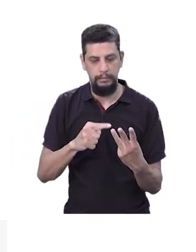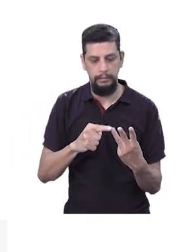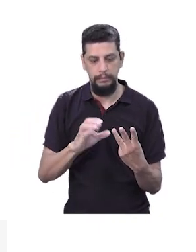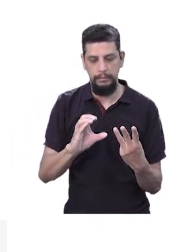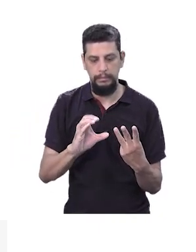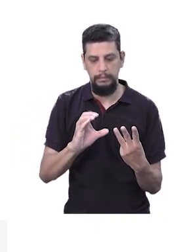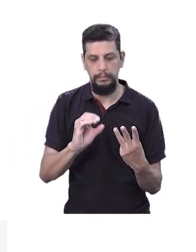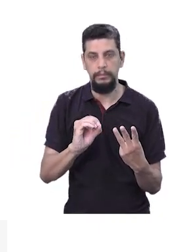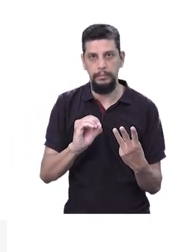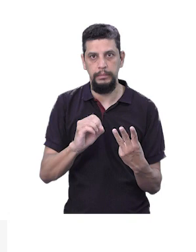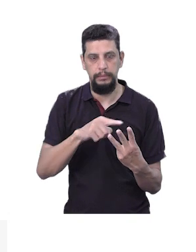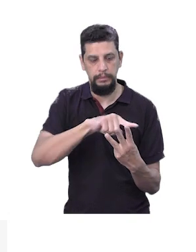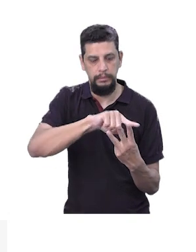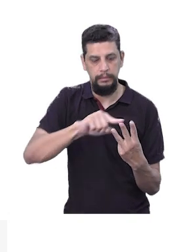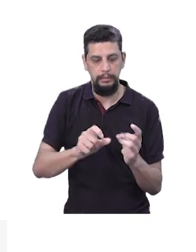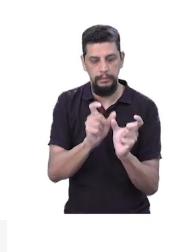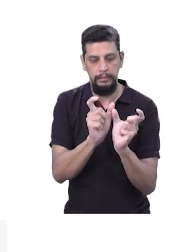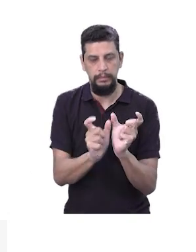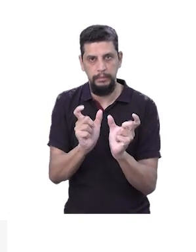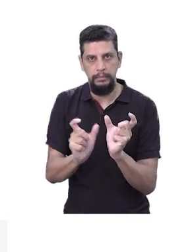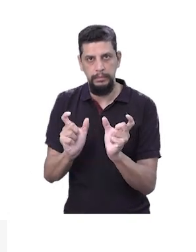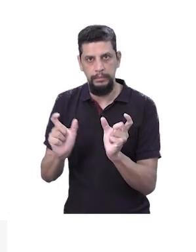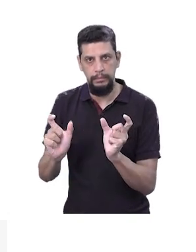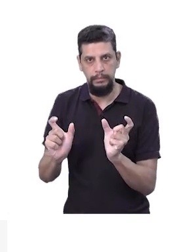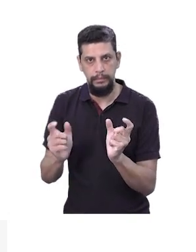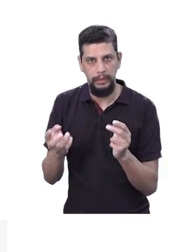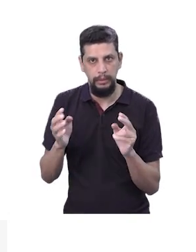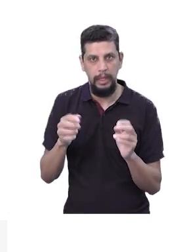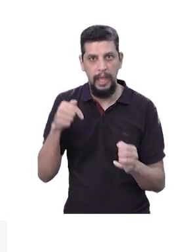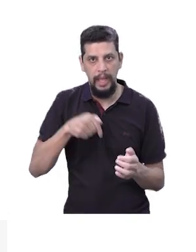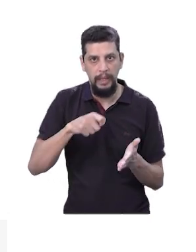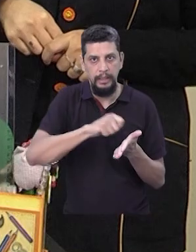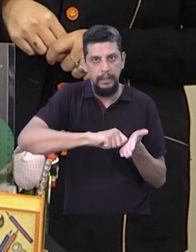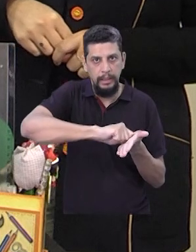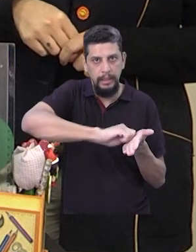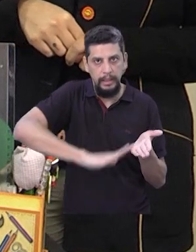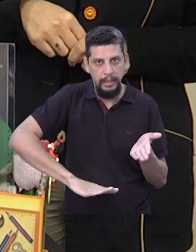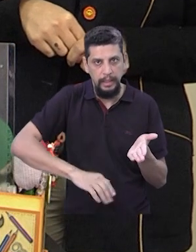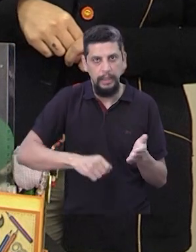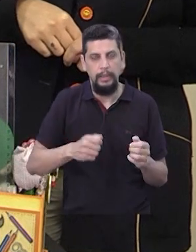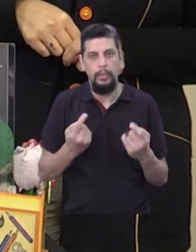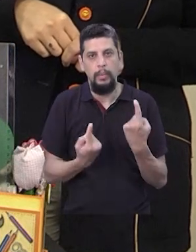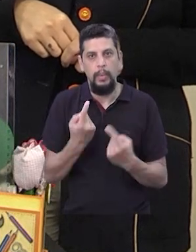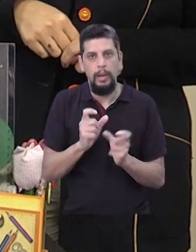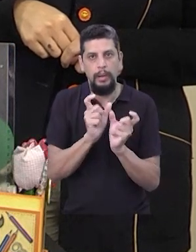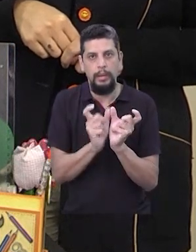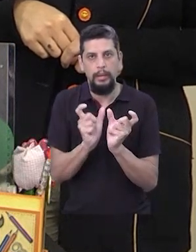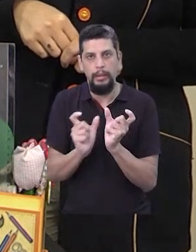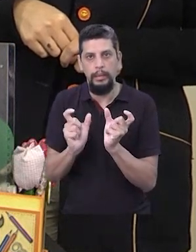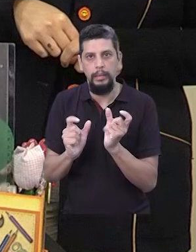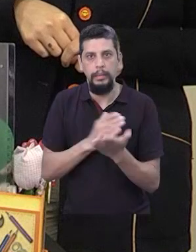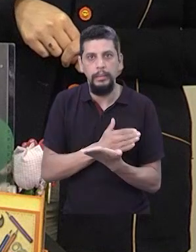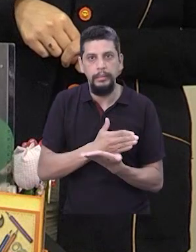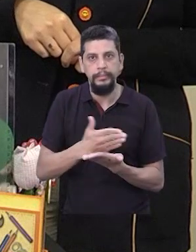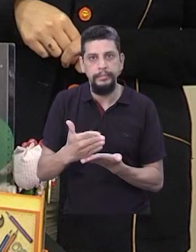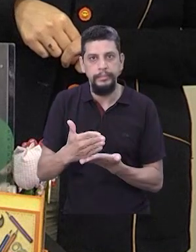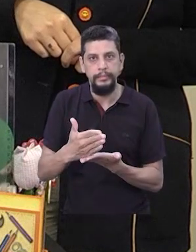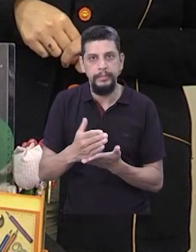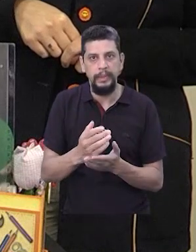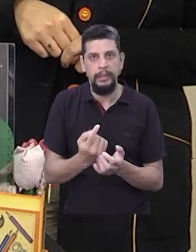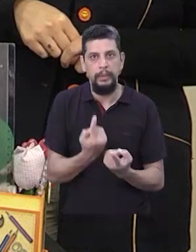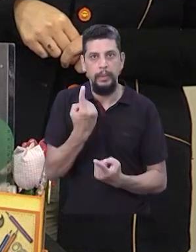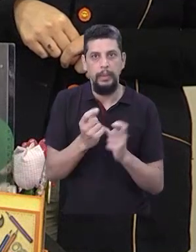duas e três. Três sílabas. Três sílabas. Para essa atividade, a gente precisa saber qual é a